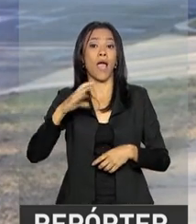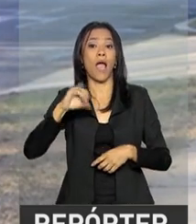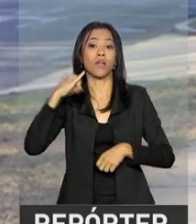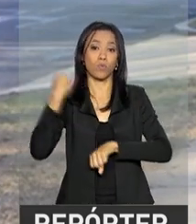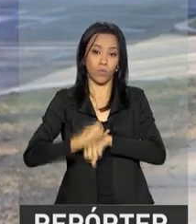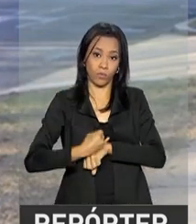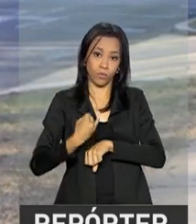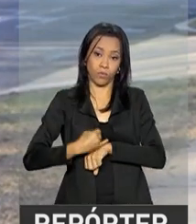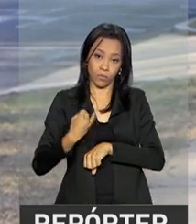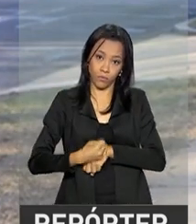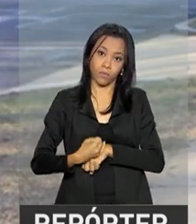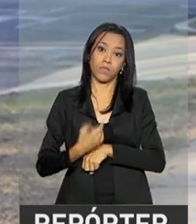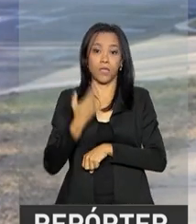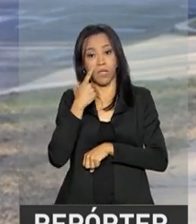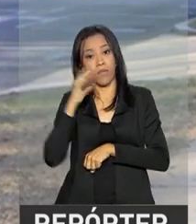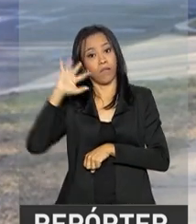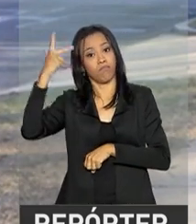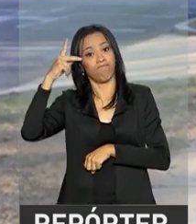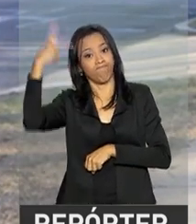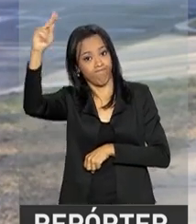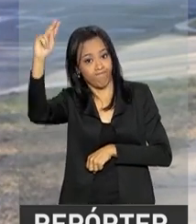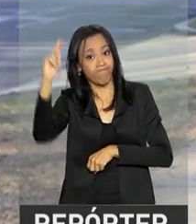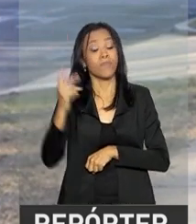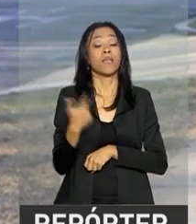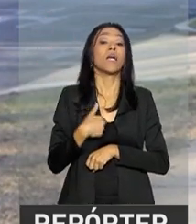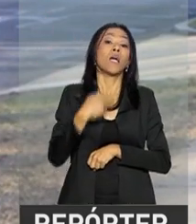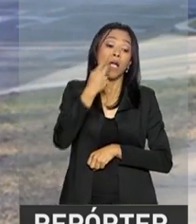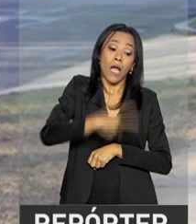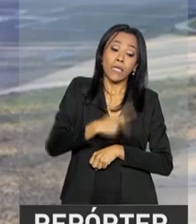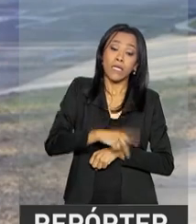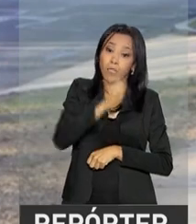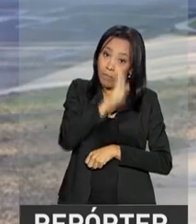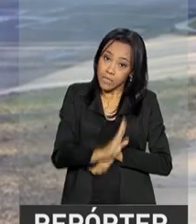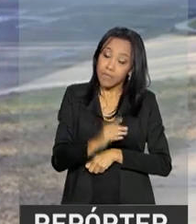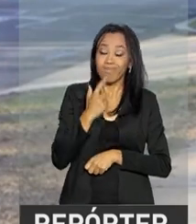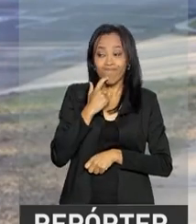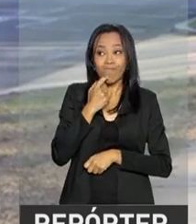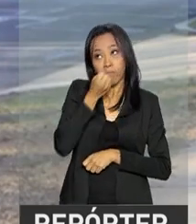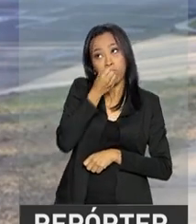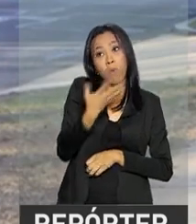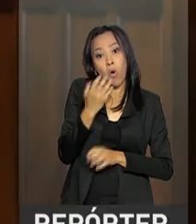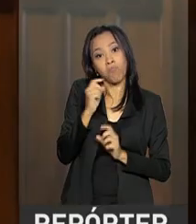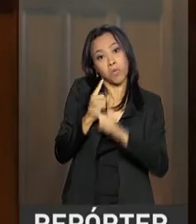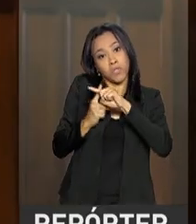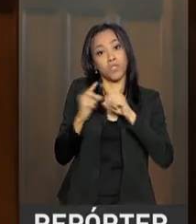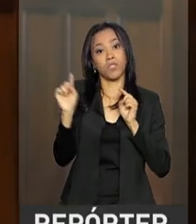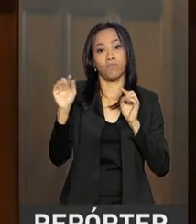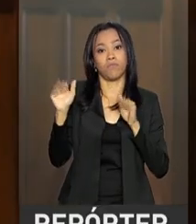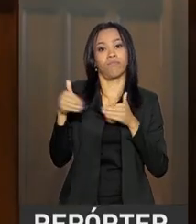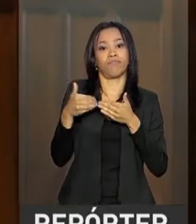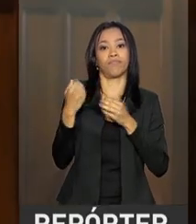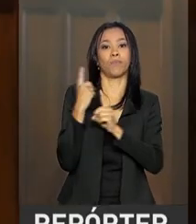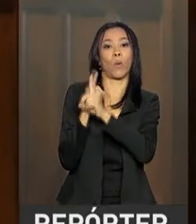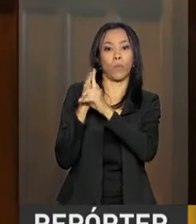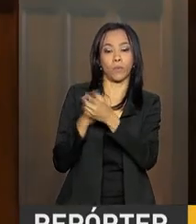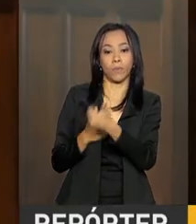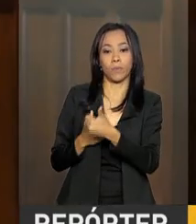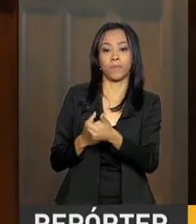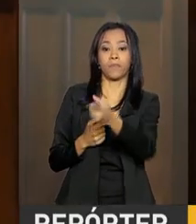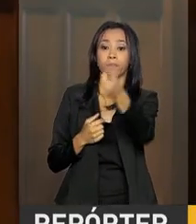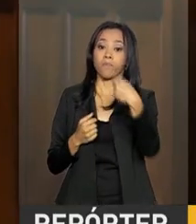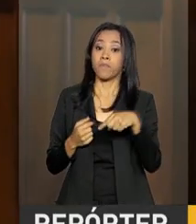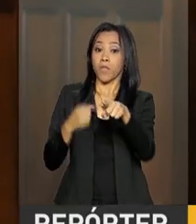recorrer da decisão o ministro brasileiro avaliou como positivo o resultado do encontro foi o de um boi que conseguimos debater